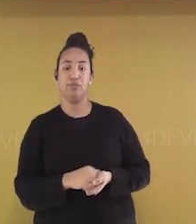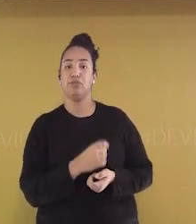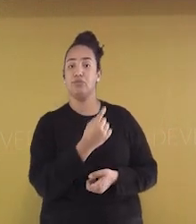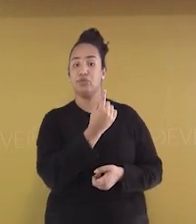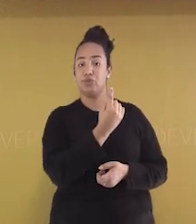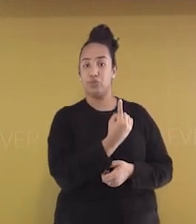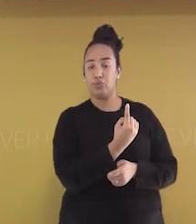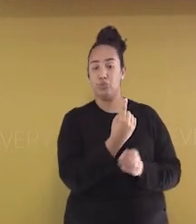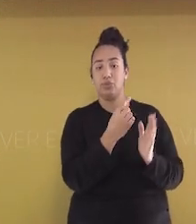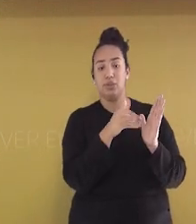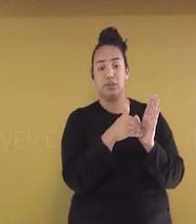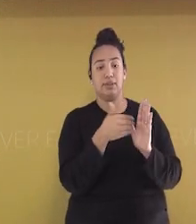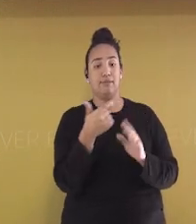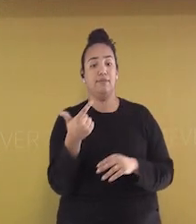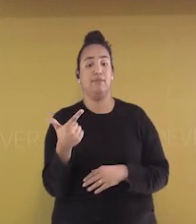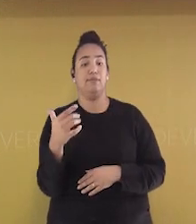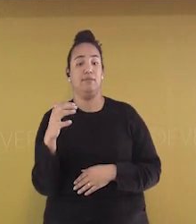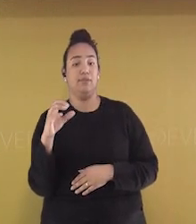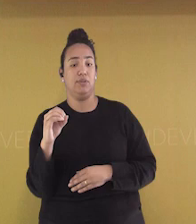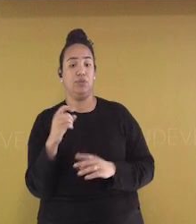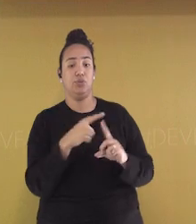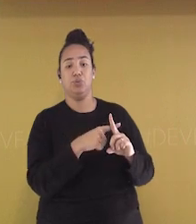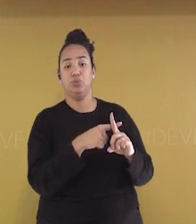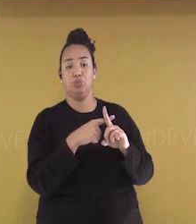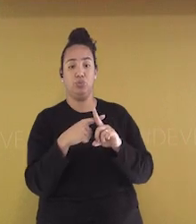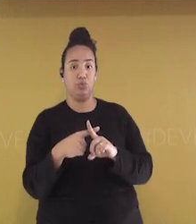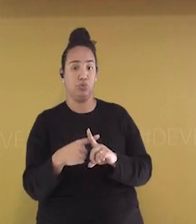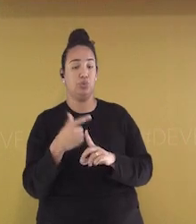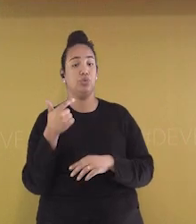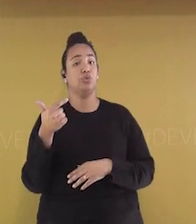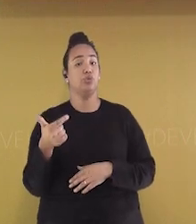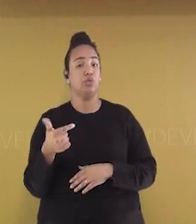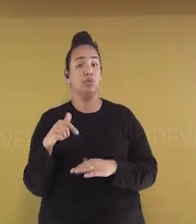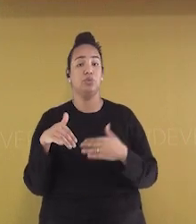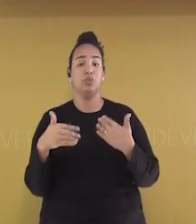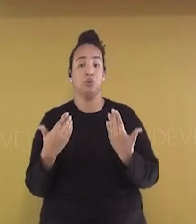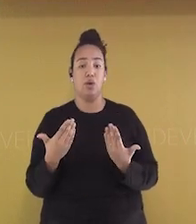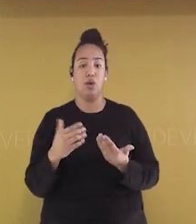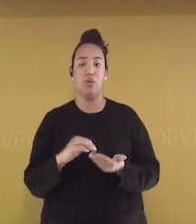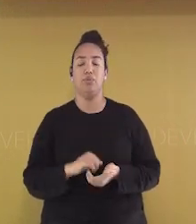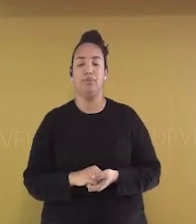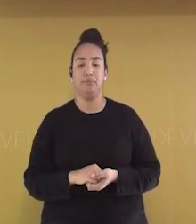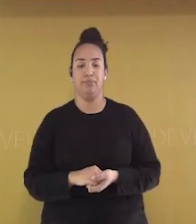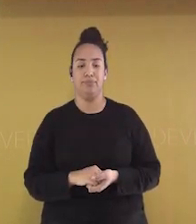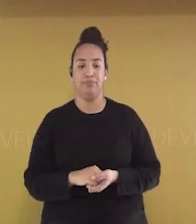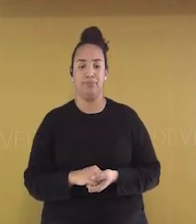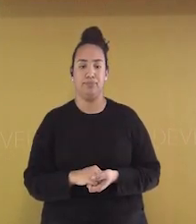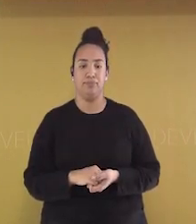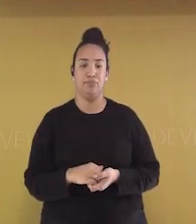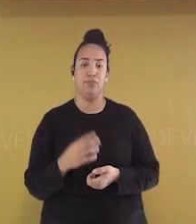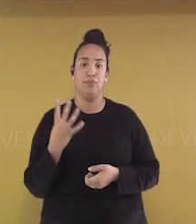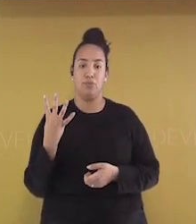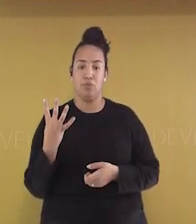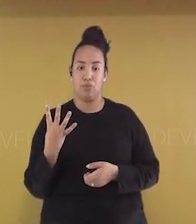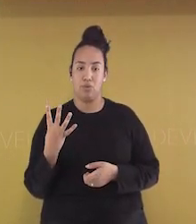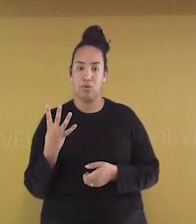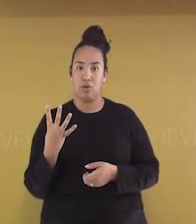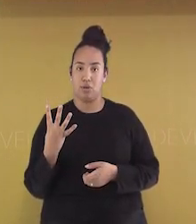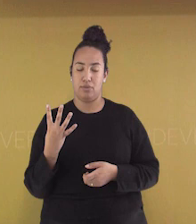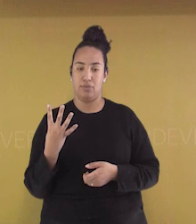No intervalo de 1 a 20, temos que os múltiplos de 2 depois dele são o